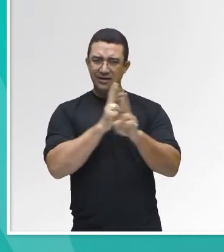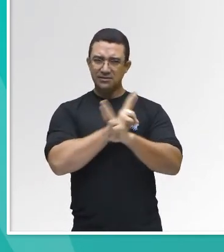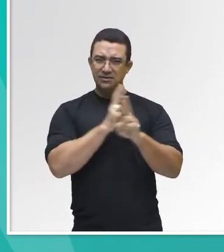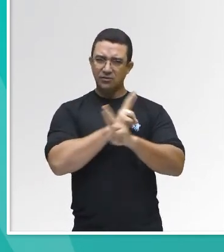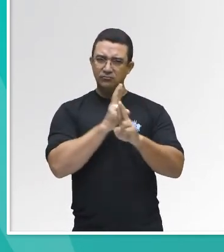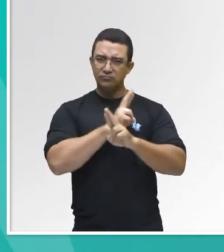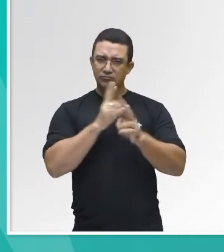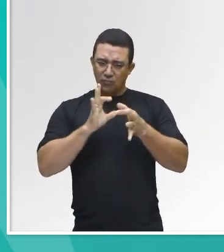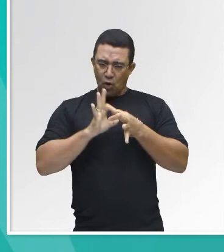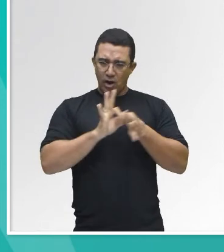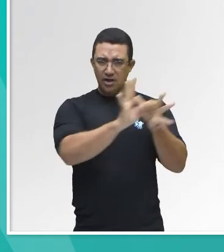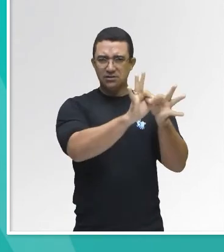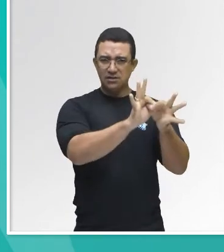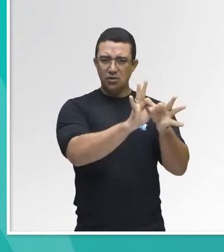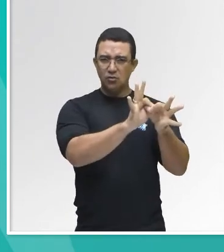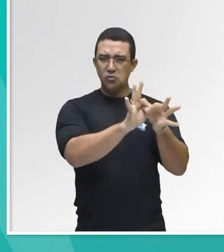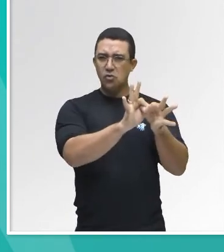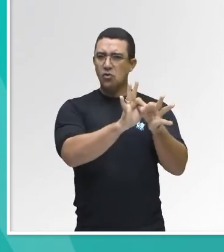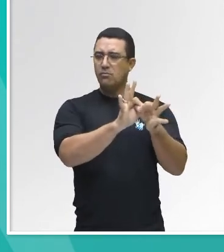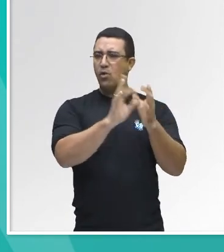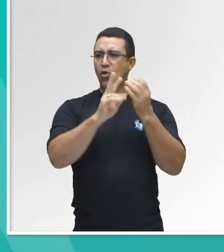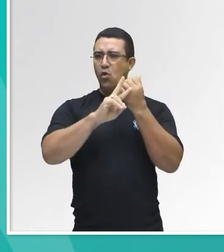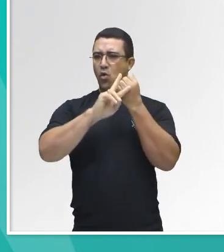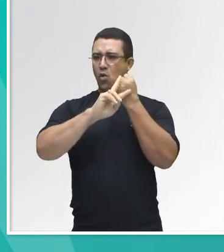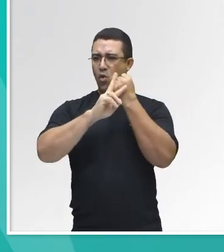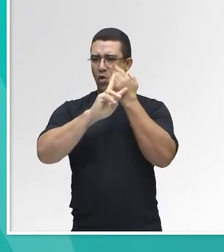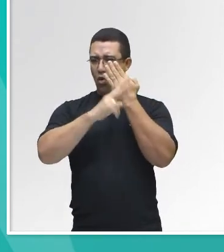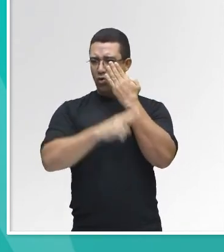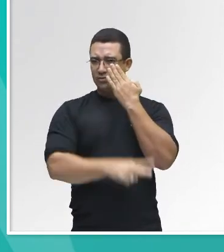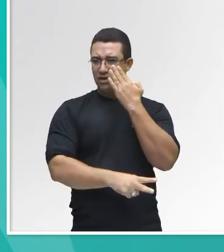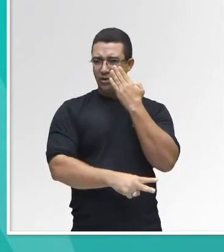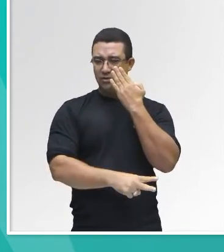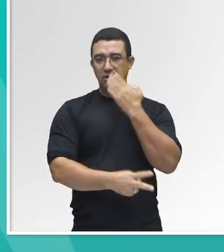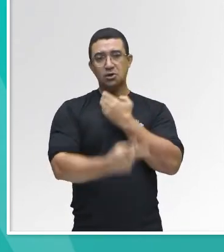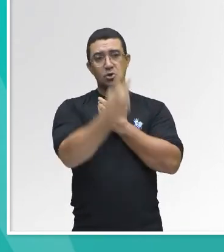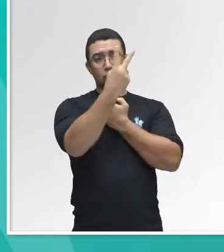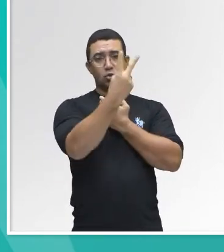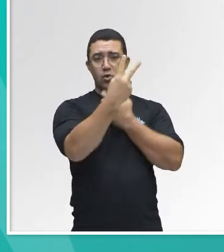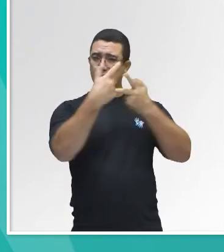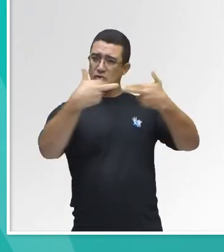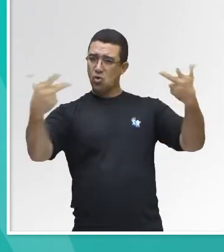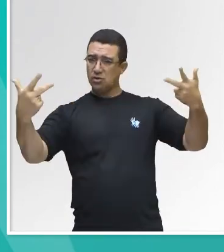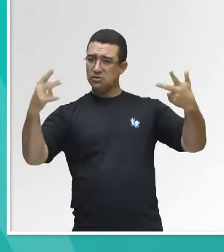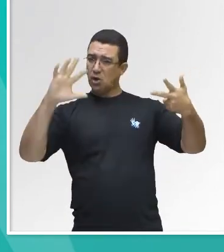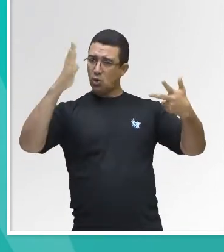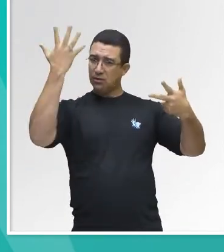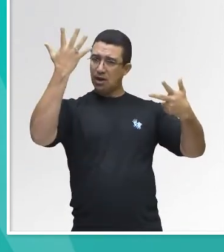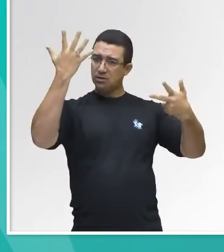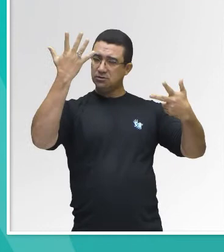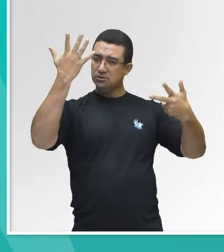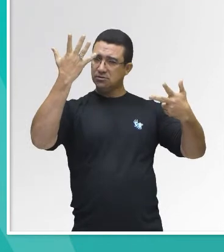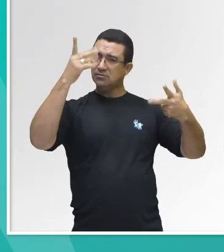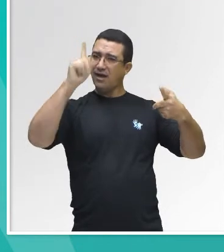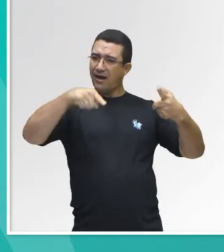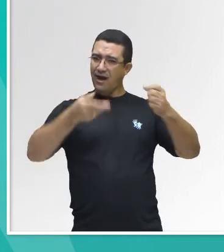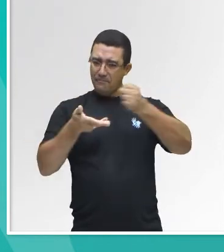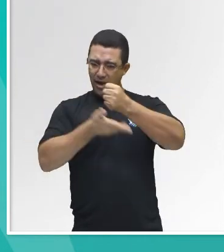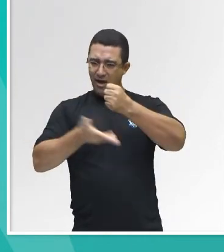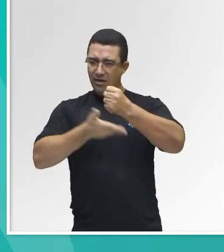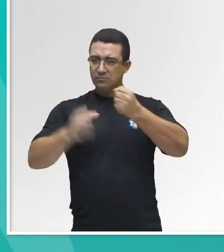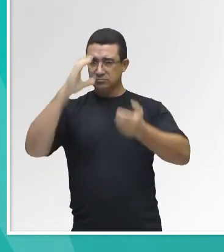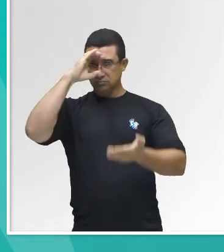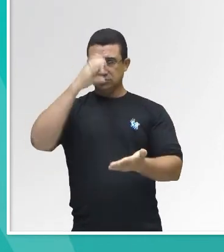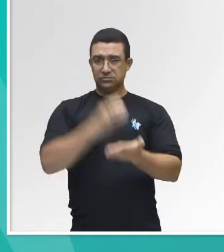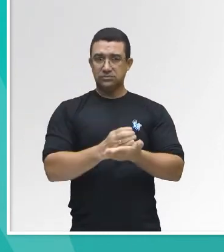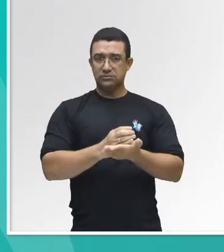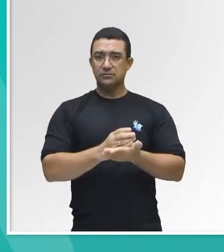uma conexão causal entre dois hechos que fundamentam a tesis. E aí eu tenho um